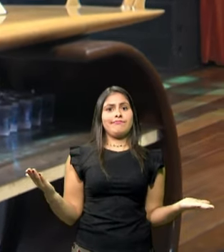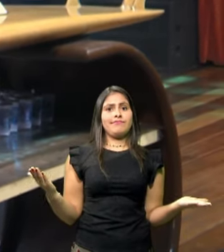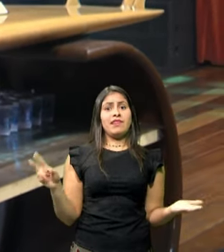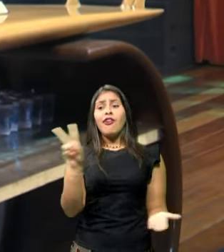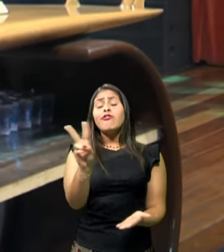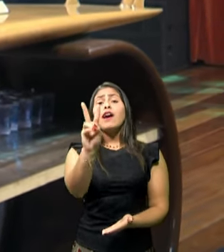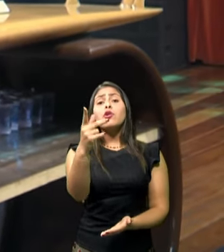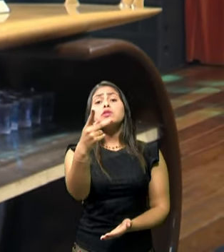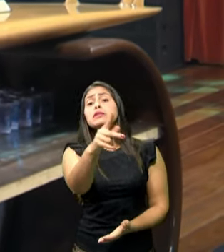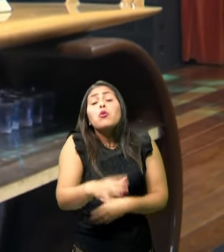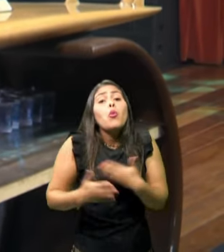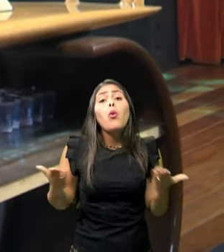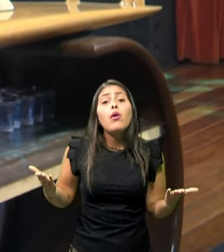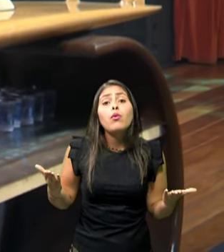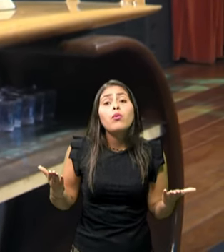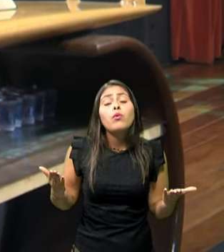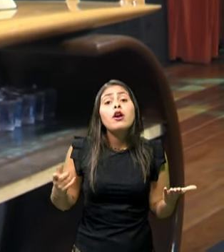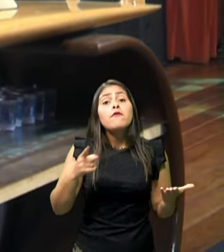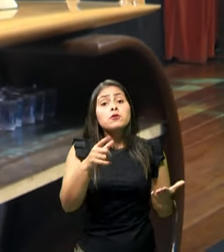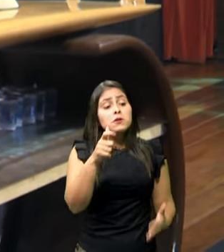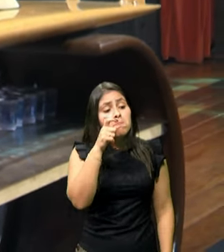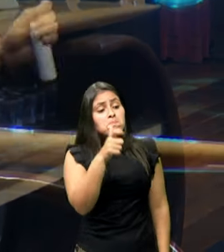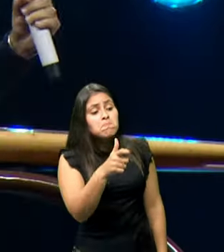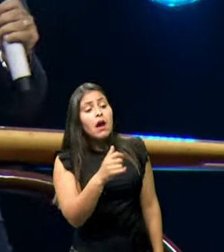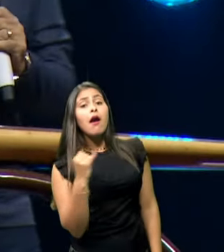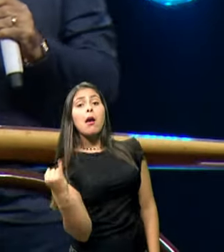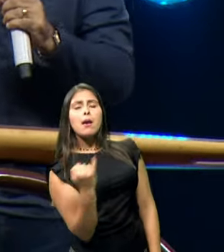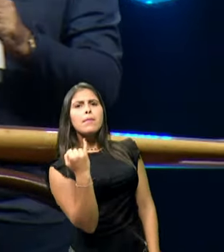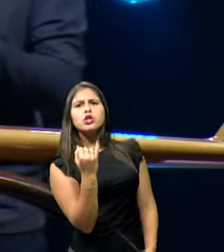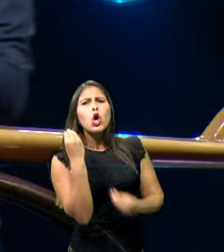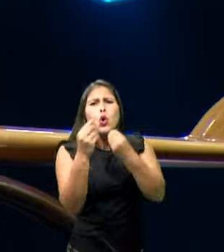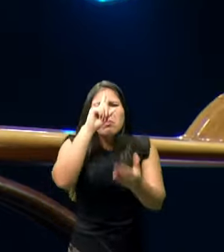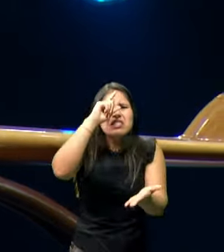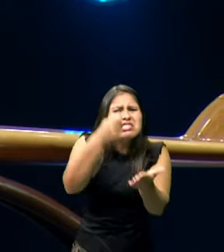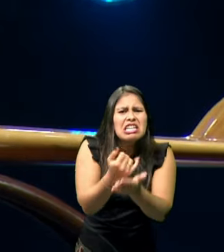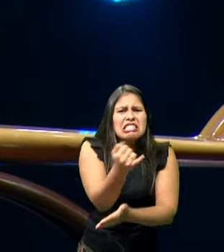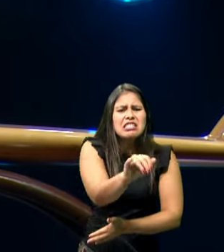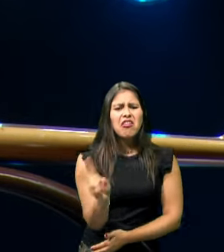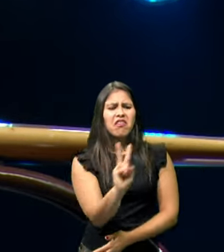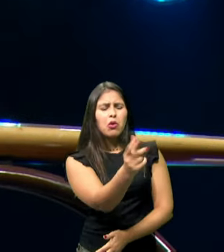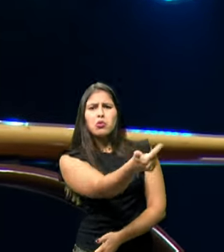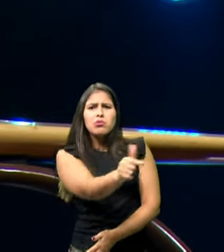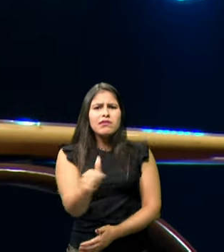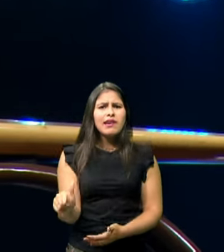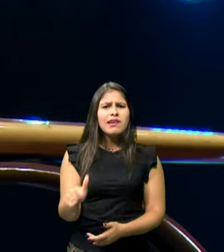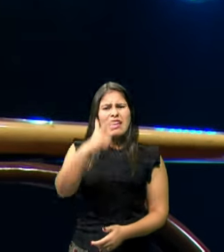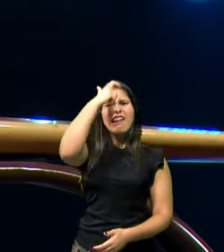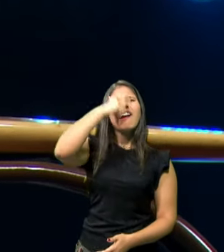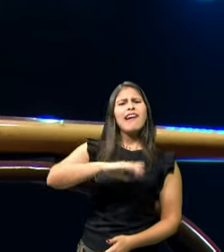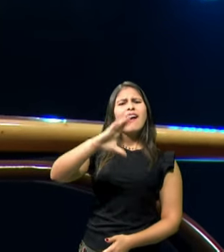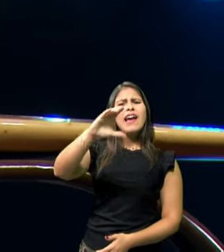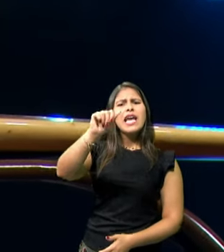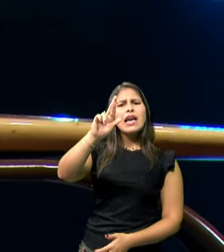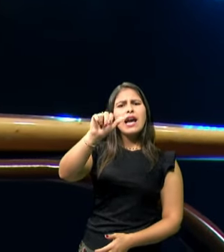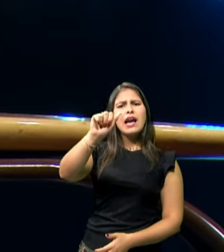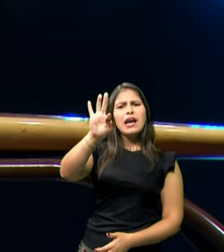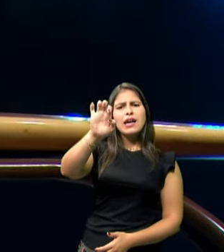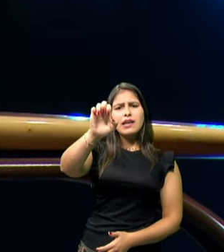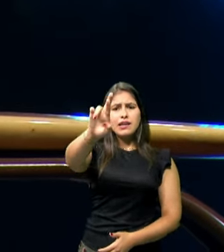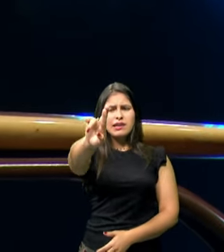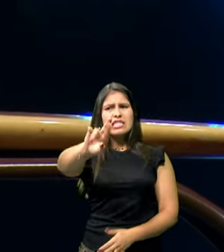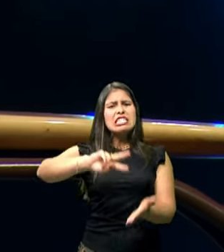valor para você? Como é que você vai tomar uma decisão de algo que não tem valor para você? E o caráter? O que é caráter? É um conjunto